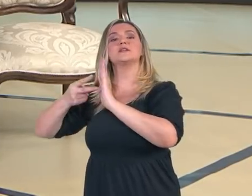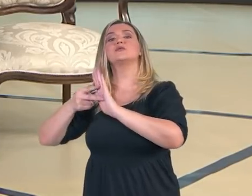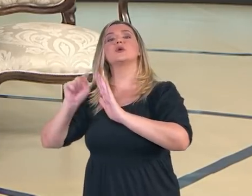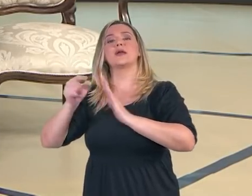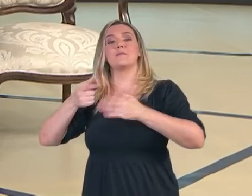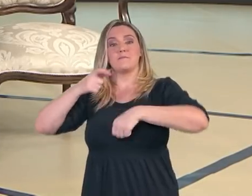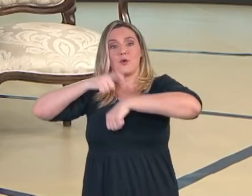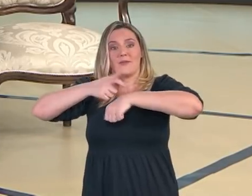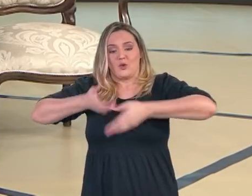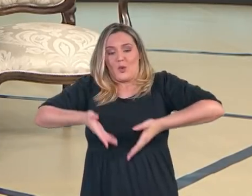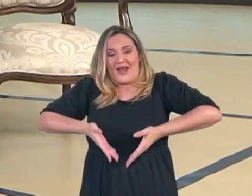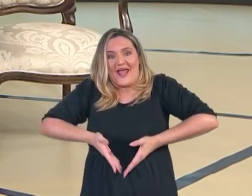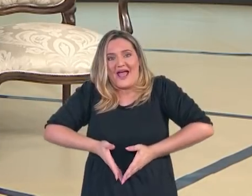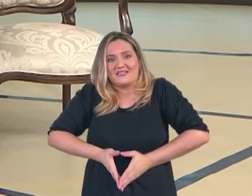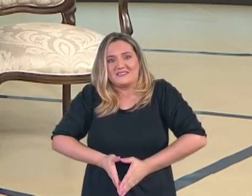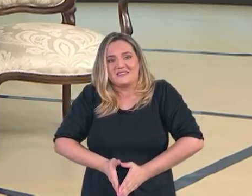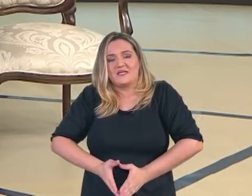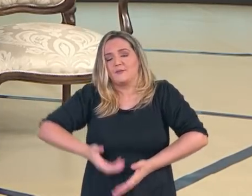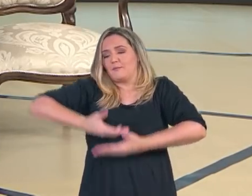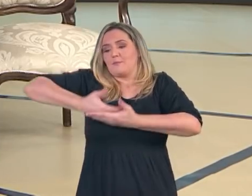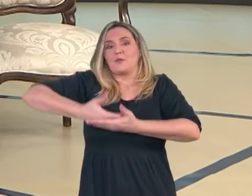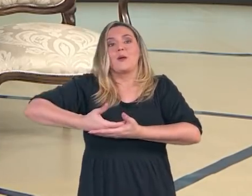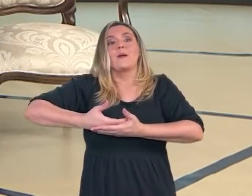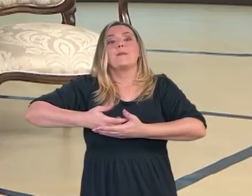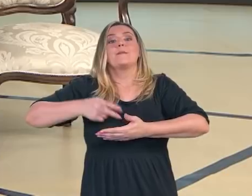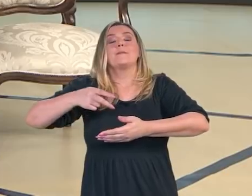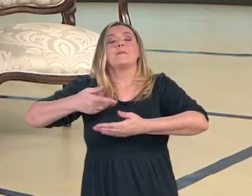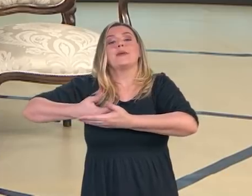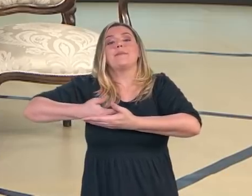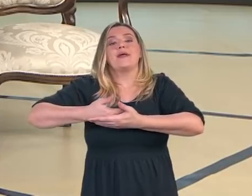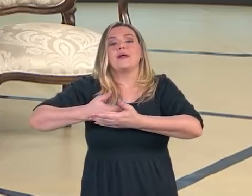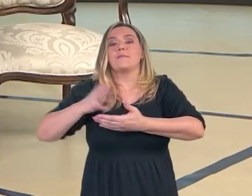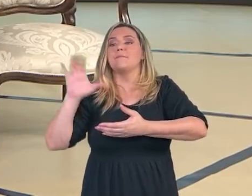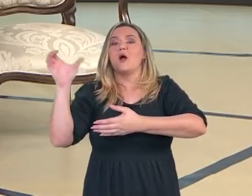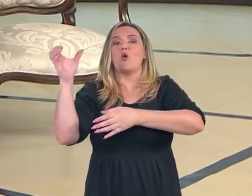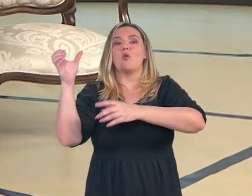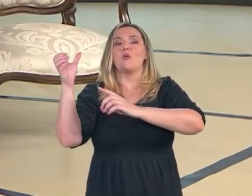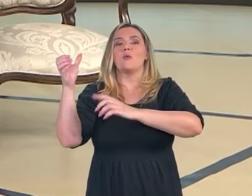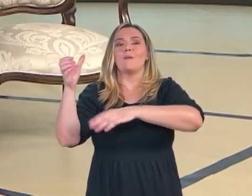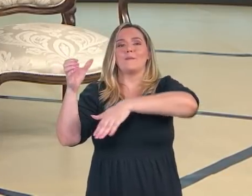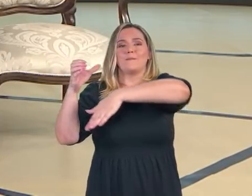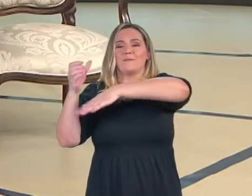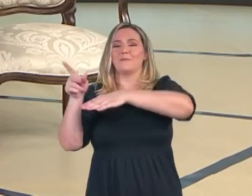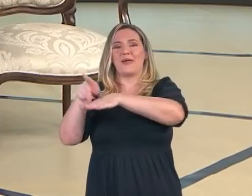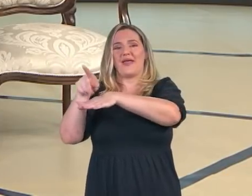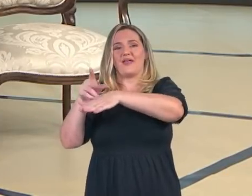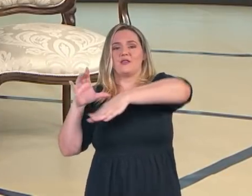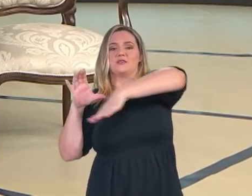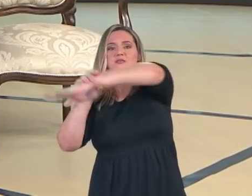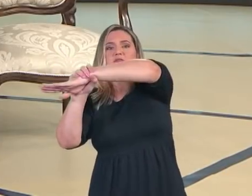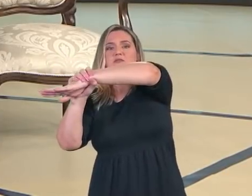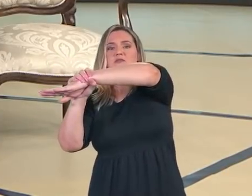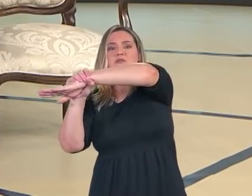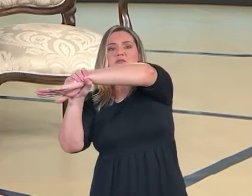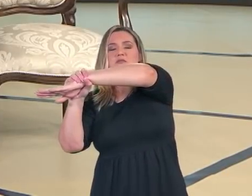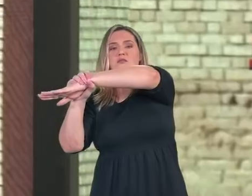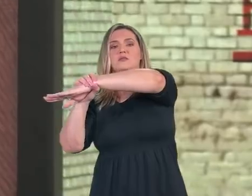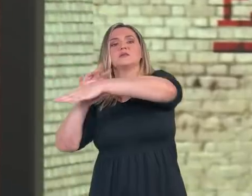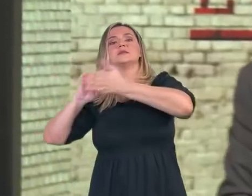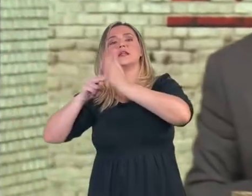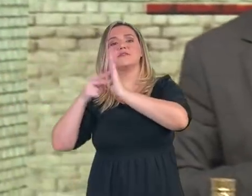seu irmão, recebeu o nome de Yaakov, que quer dizer aquele que segue no encalço, no calcanhar do que está à